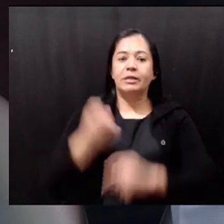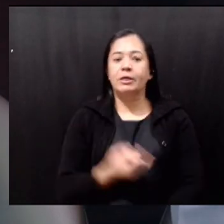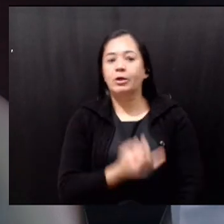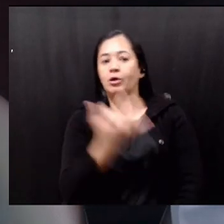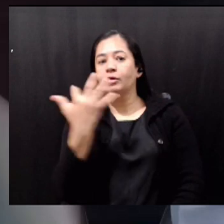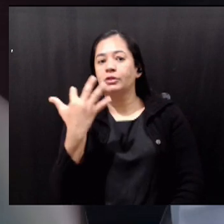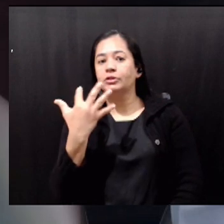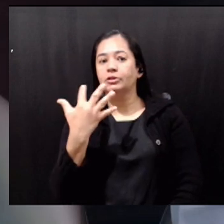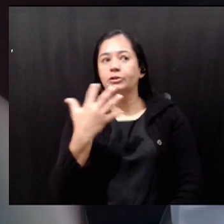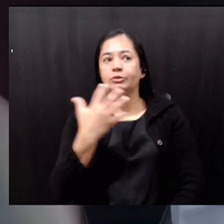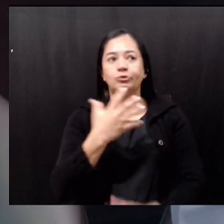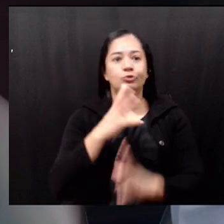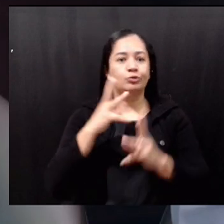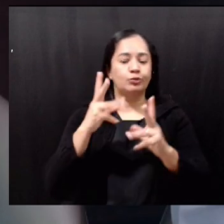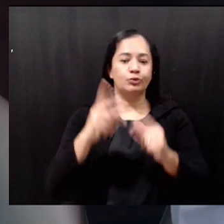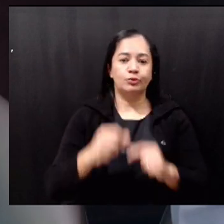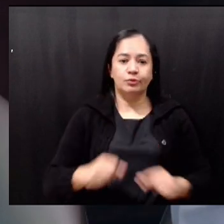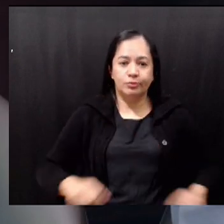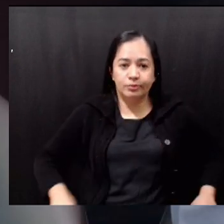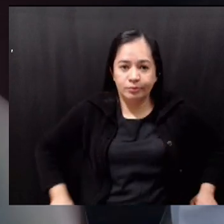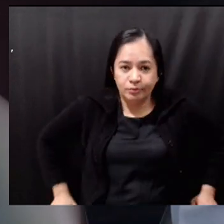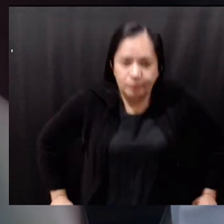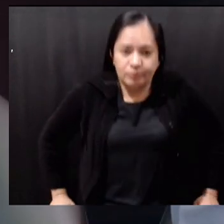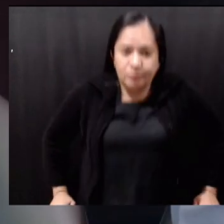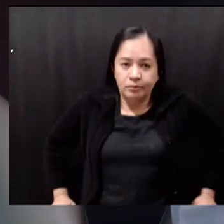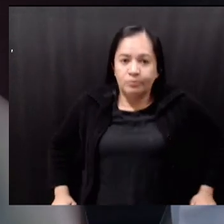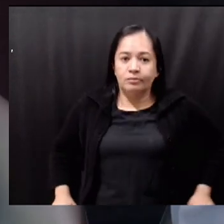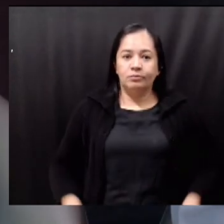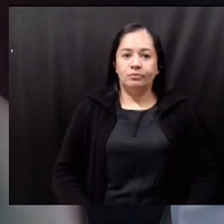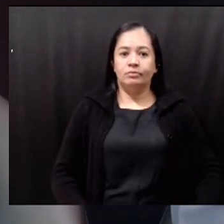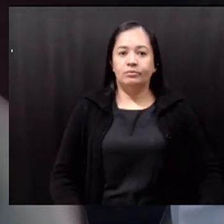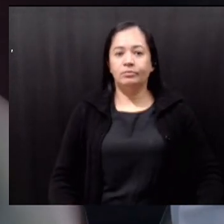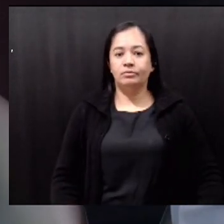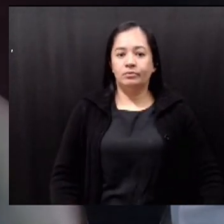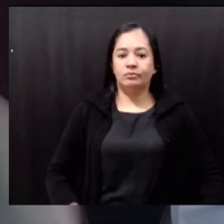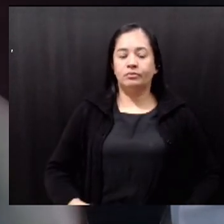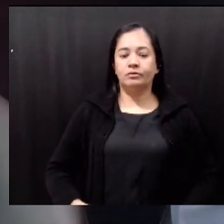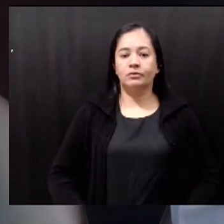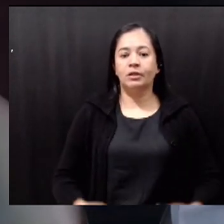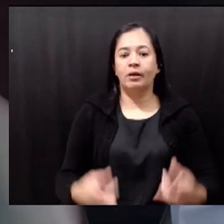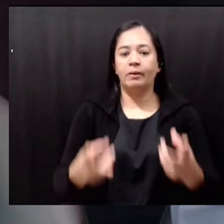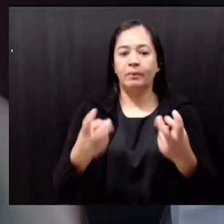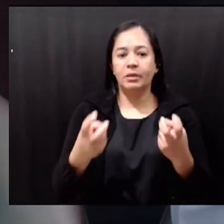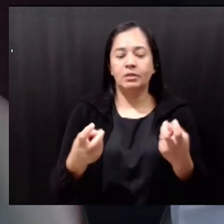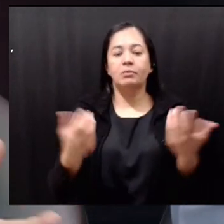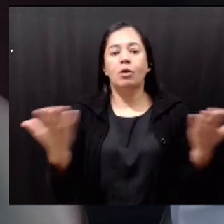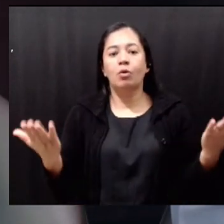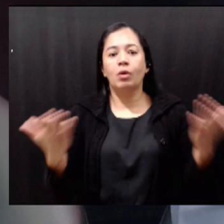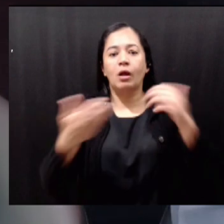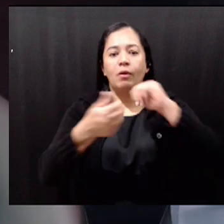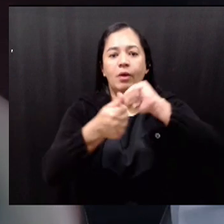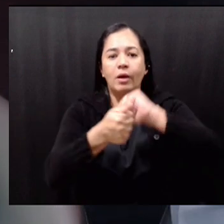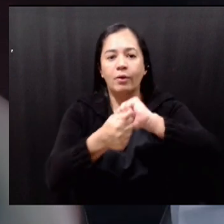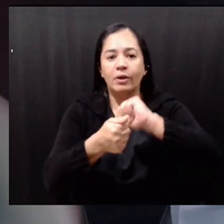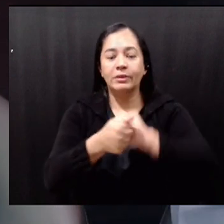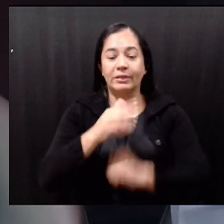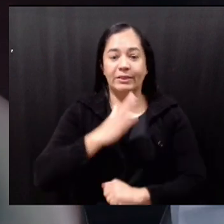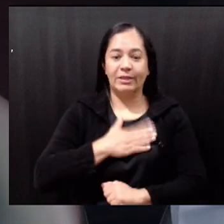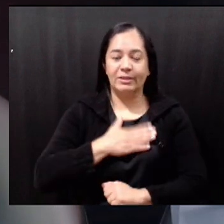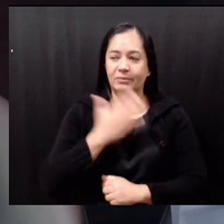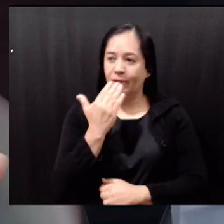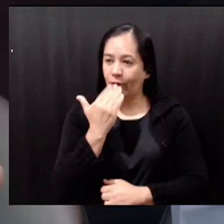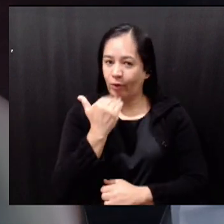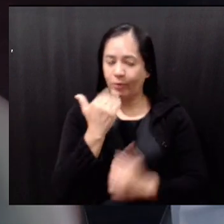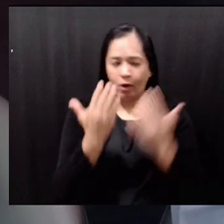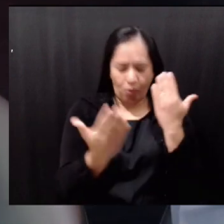né. Então veja, hã, qual é a qualidade das minhas refeições, né, fazendo aí um Uhum. paralelo. A